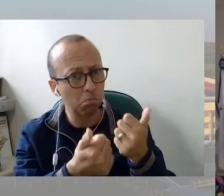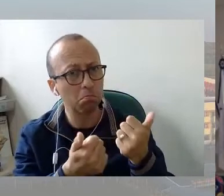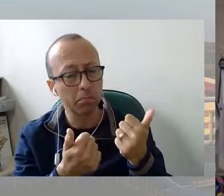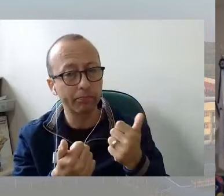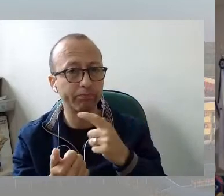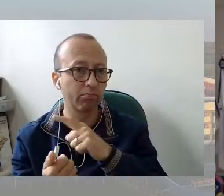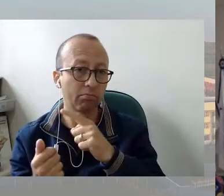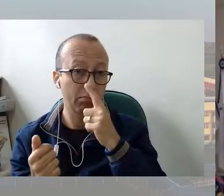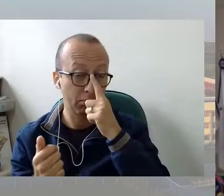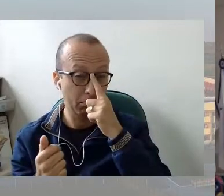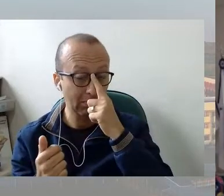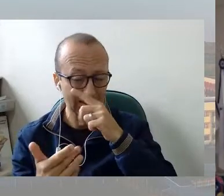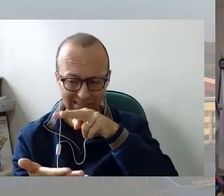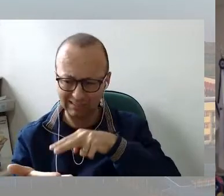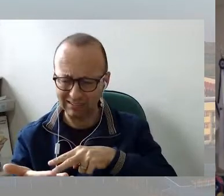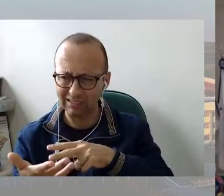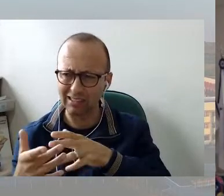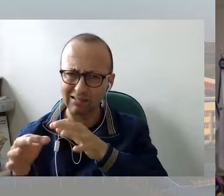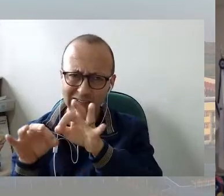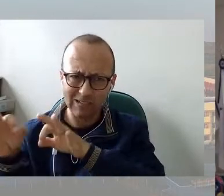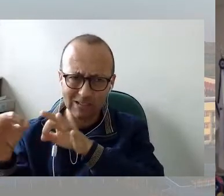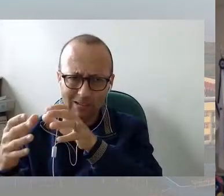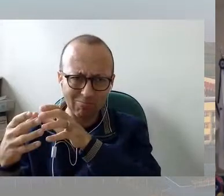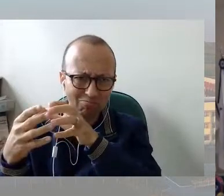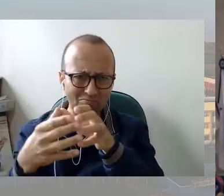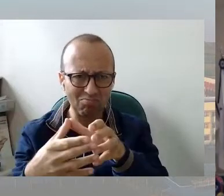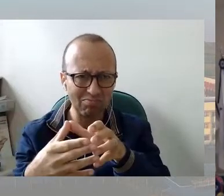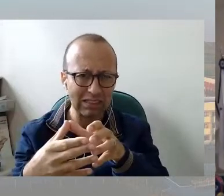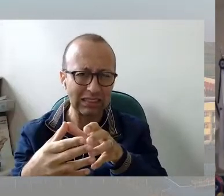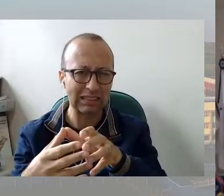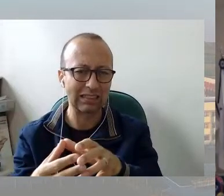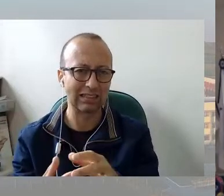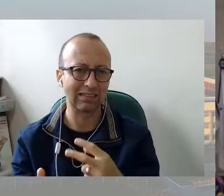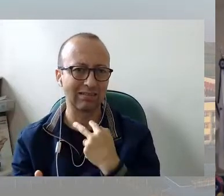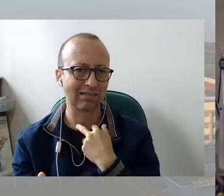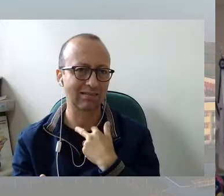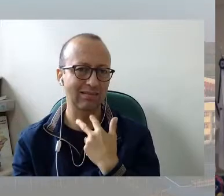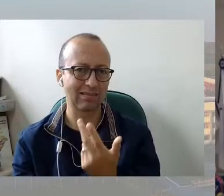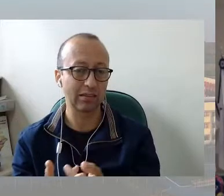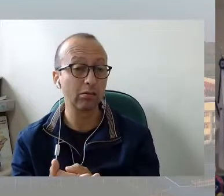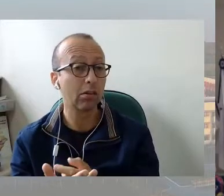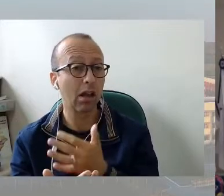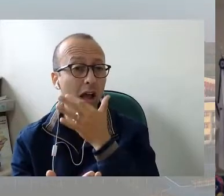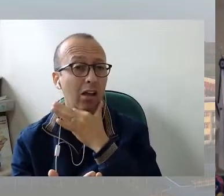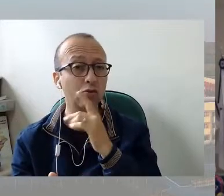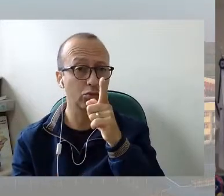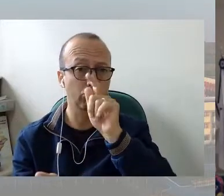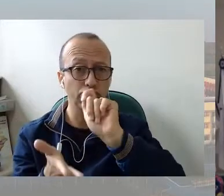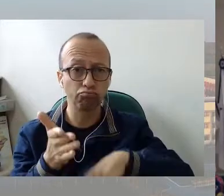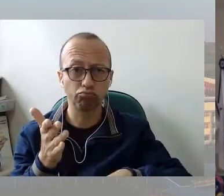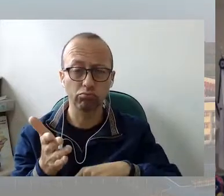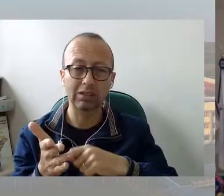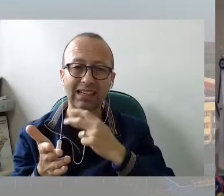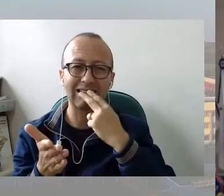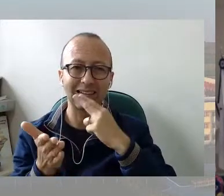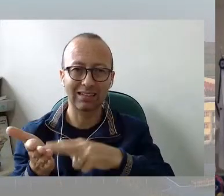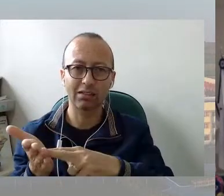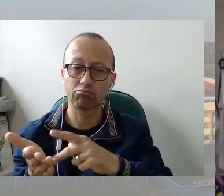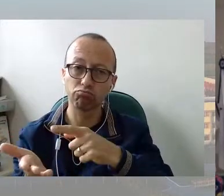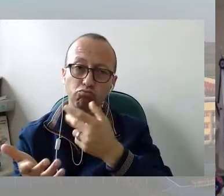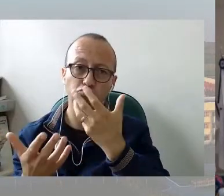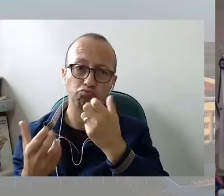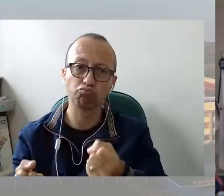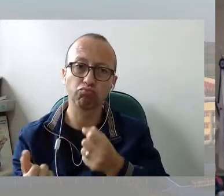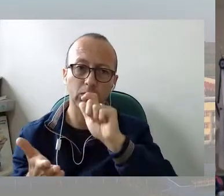quando eu tenho certeza, talvez, professor Roberlani, que o senhor assinou, talvez, na confiança da, né, a carta,